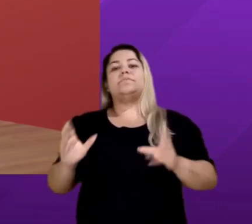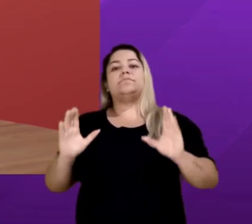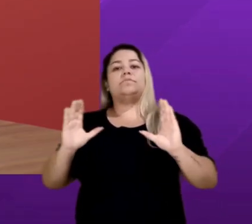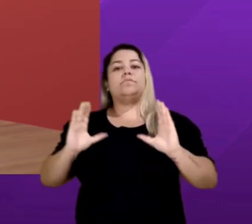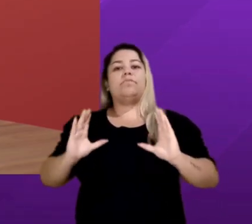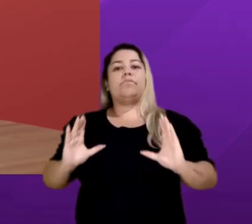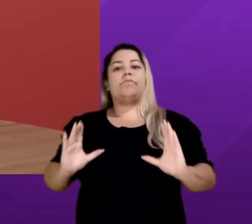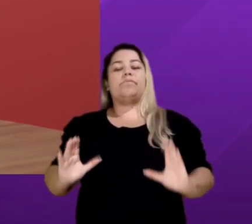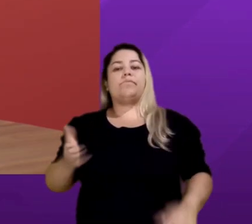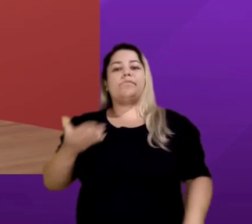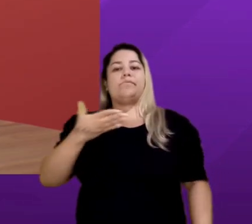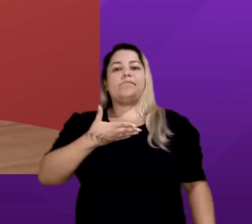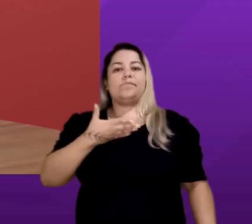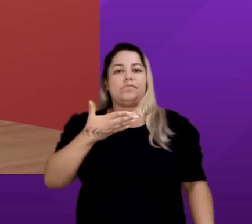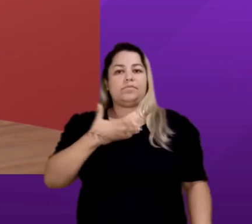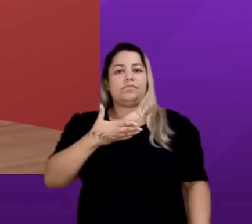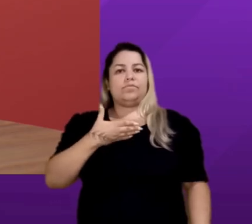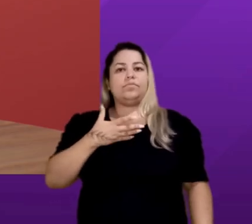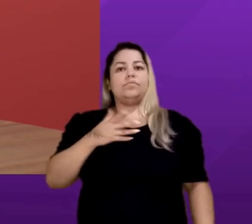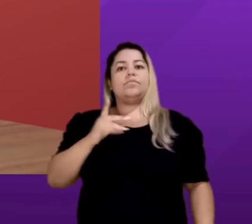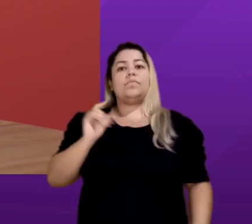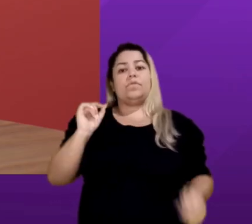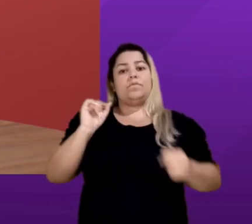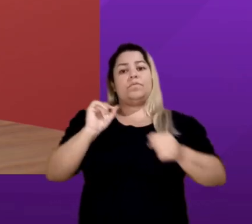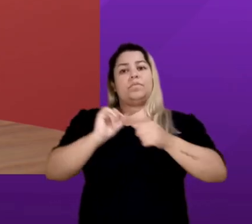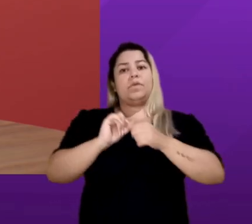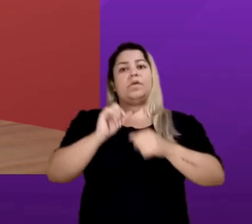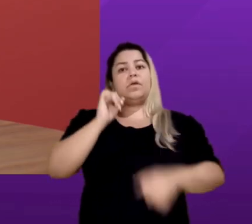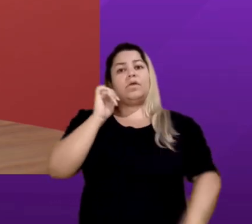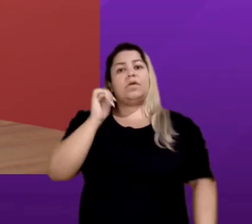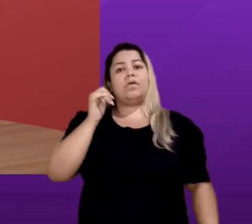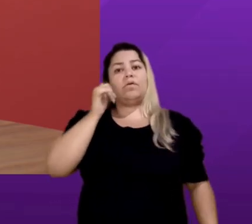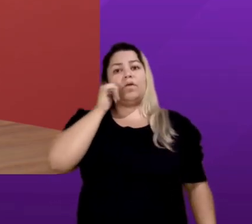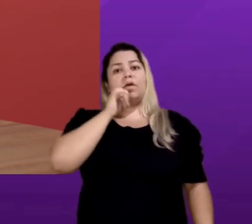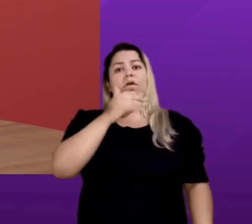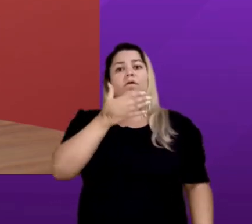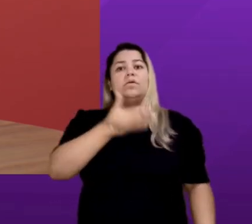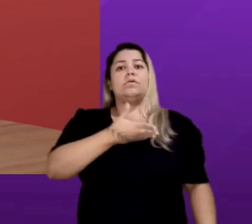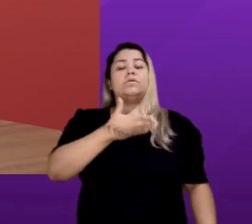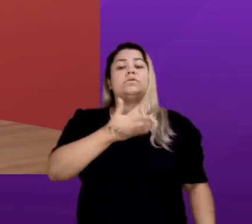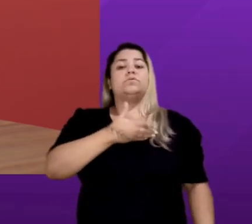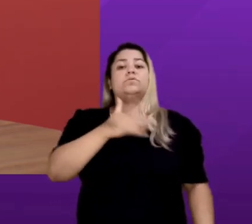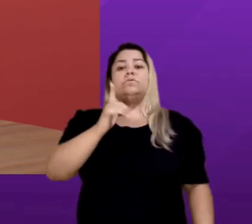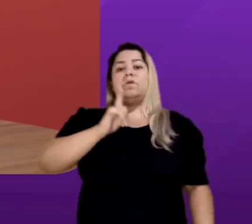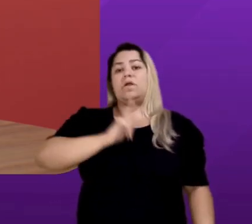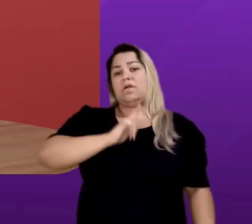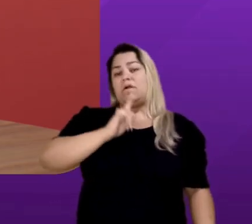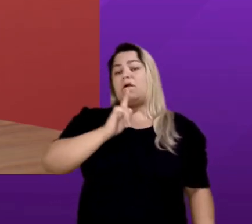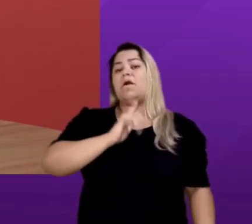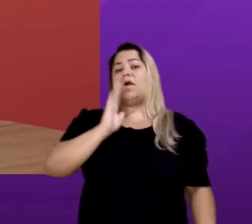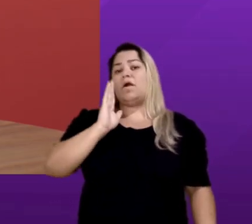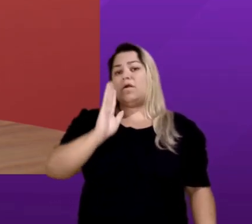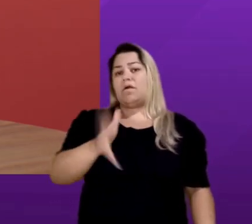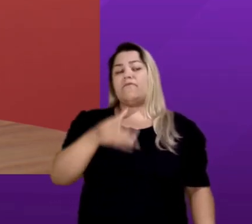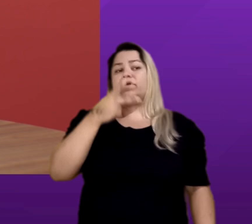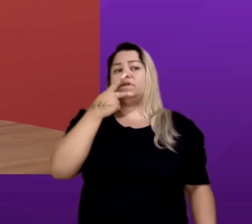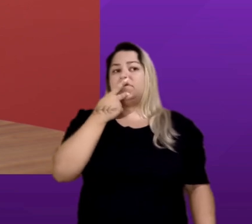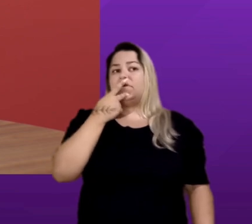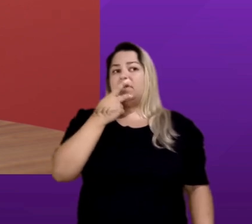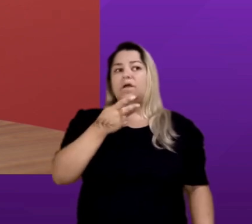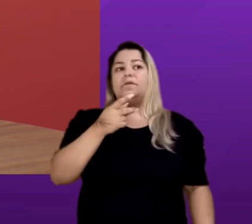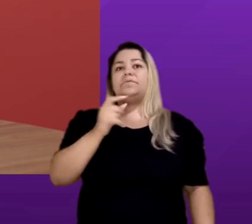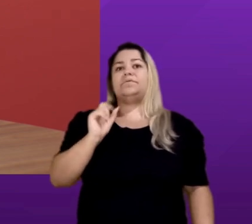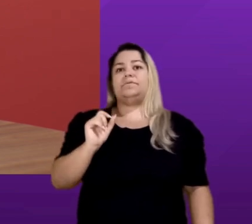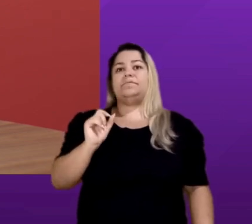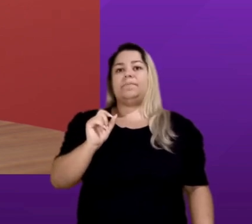companheiro, peraí, não, isso aí foi exatamente o que a companheira tinha acabado de falar, foi exatamente aquilo que eu acabei